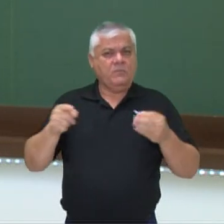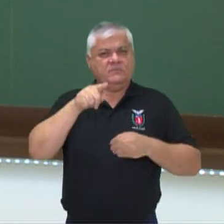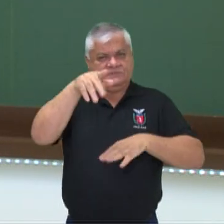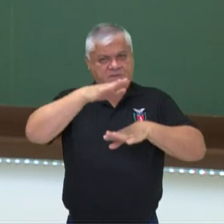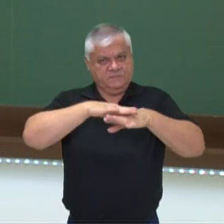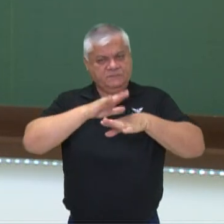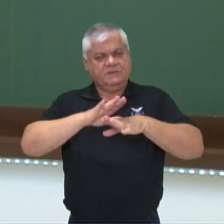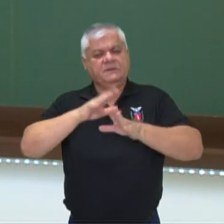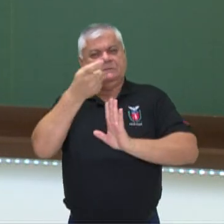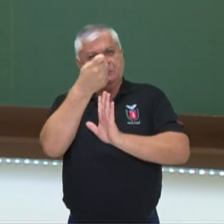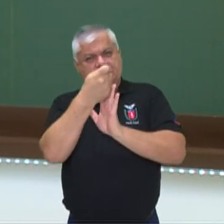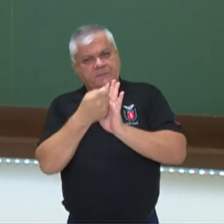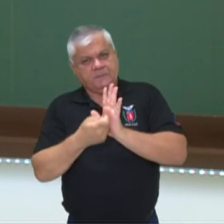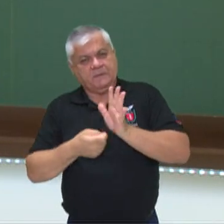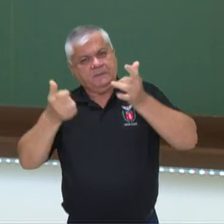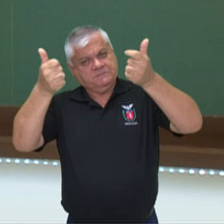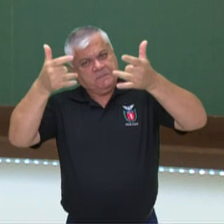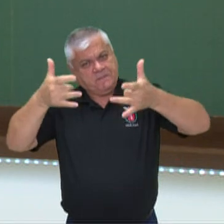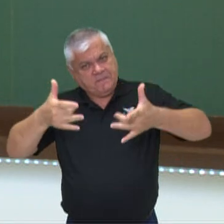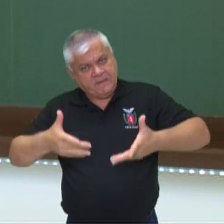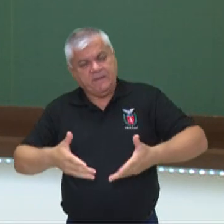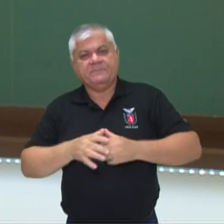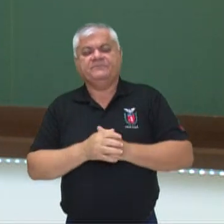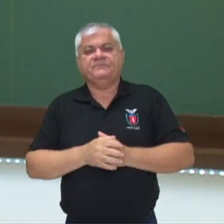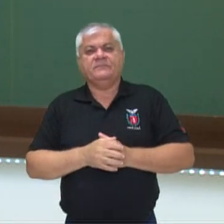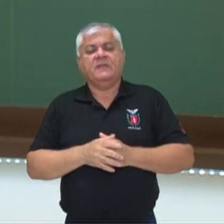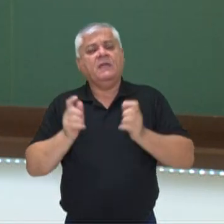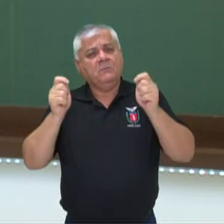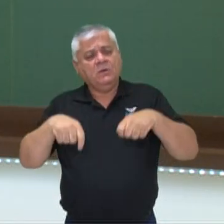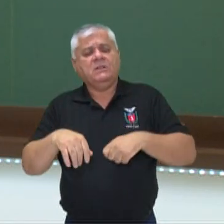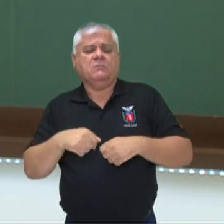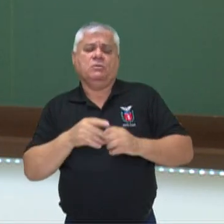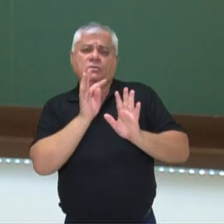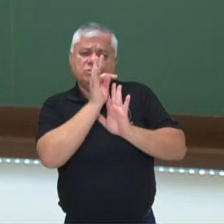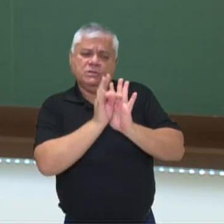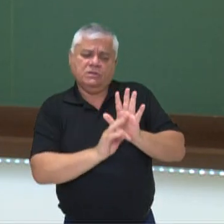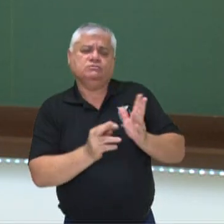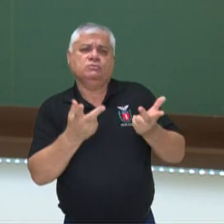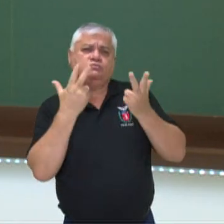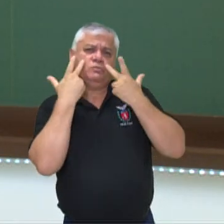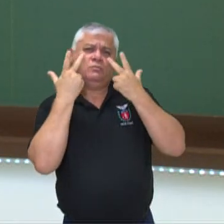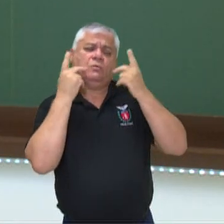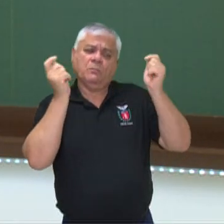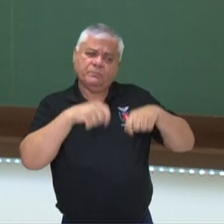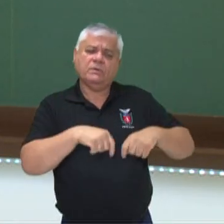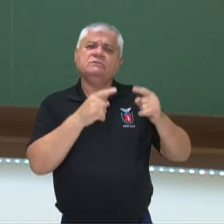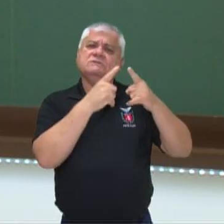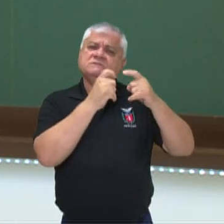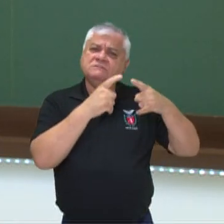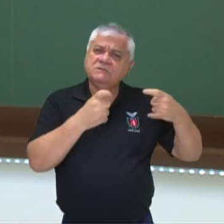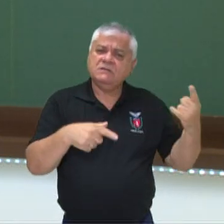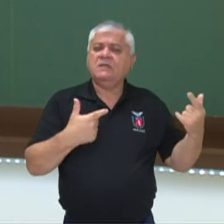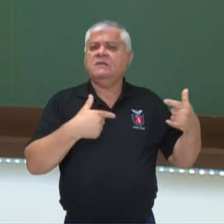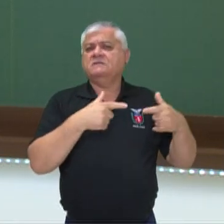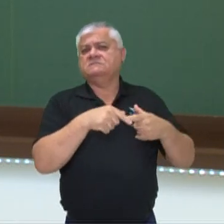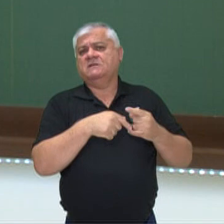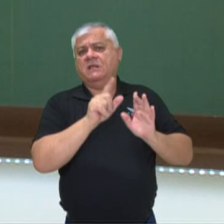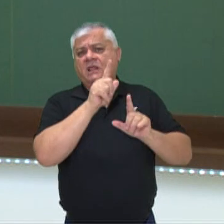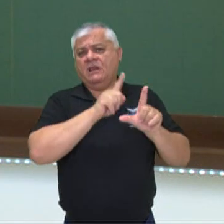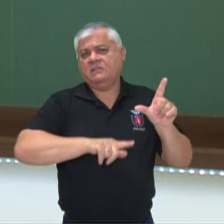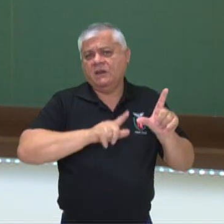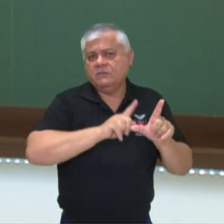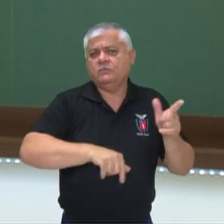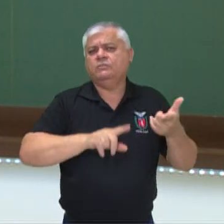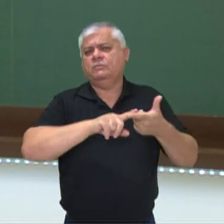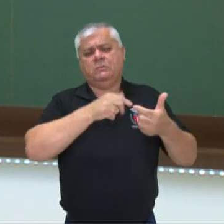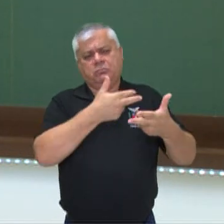comum é que o texto comum pode ser um texto científico, literário, ele não tem o apelo a ser uma verdade